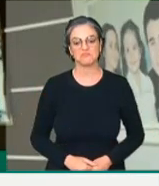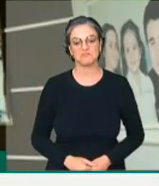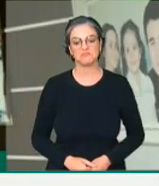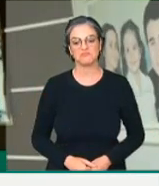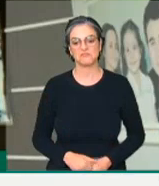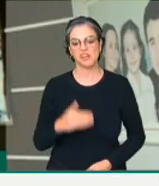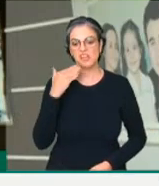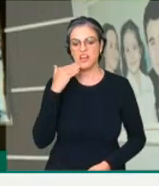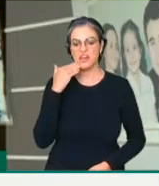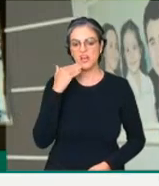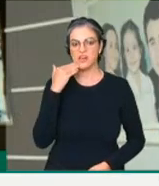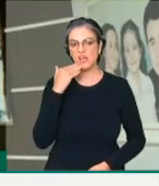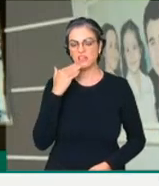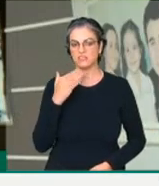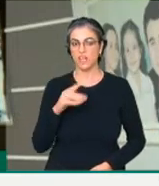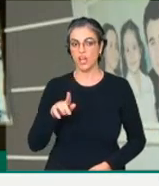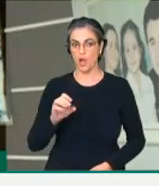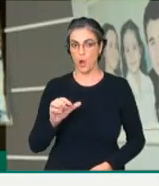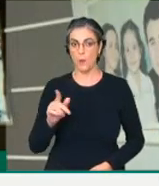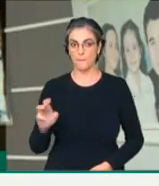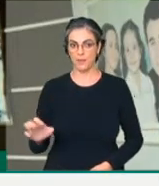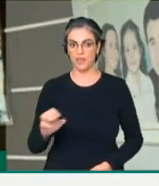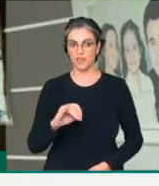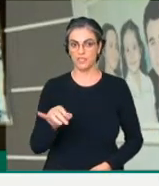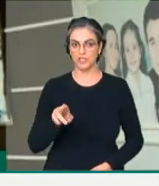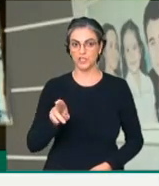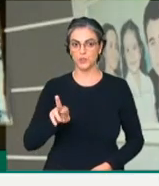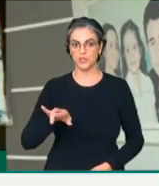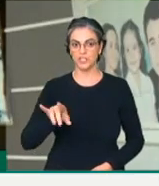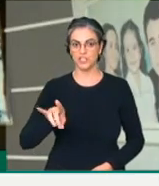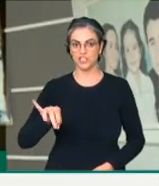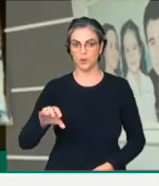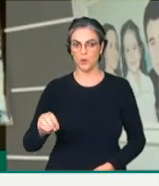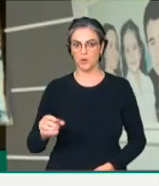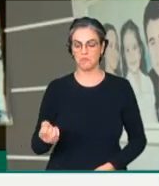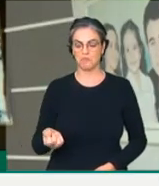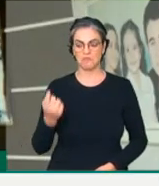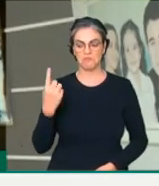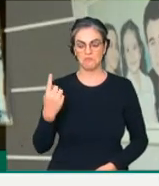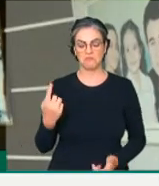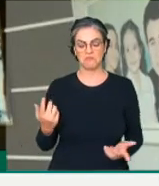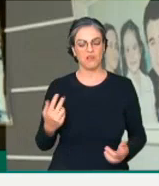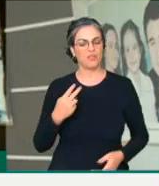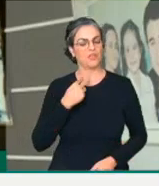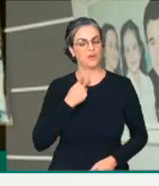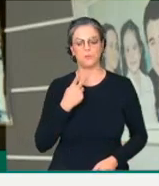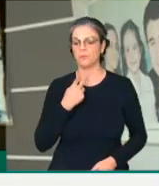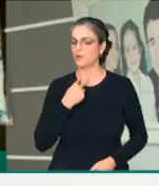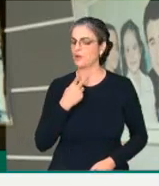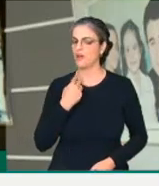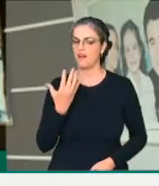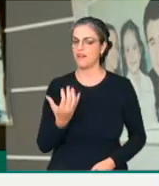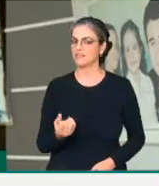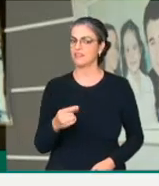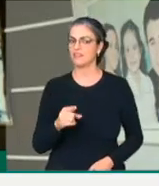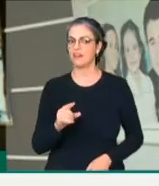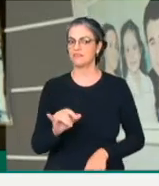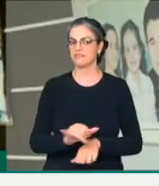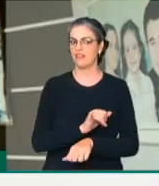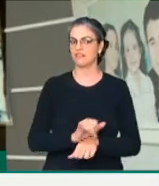anômala de golpe jurídico? Não podemos compactuar com estratagemas desta